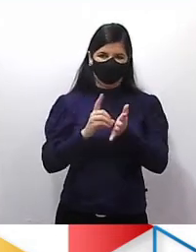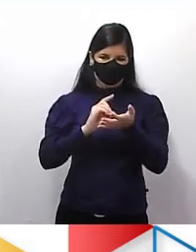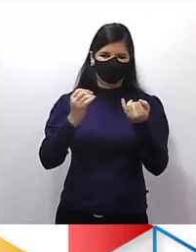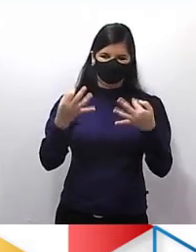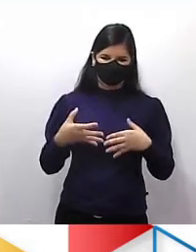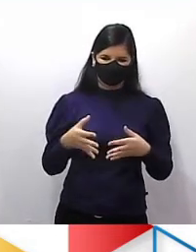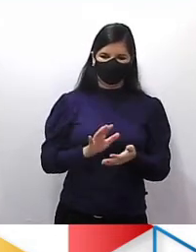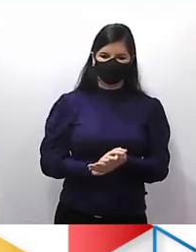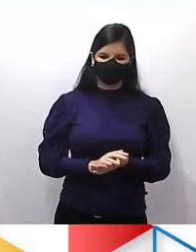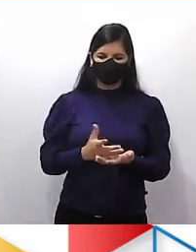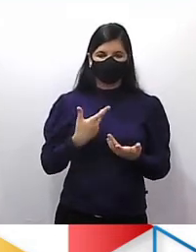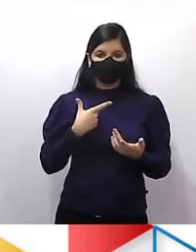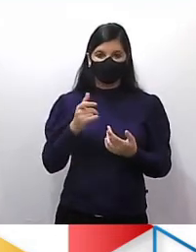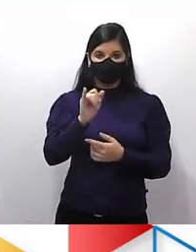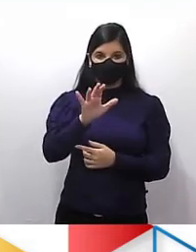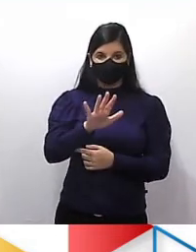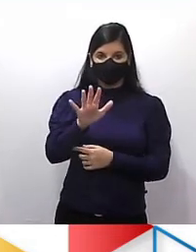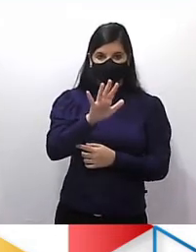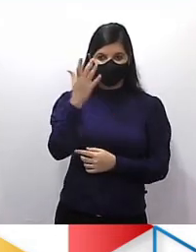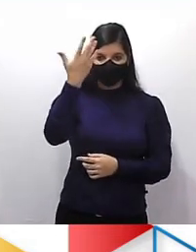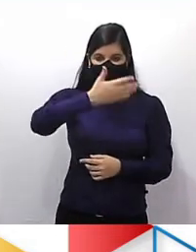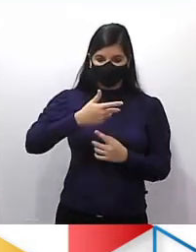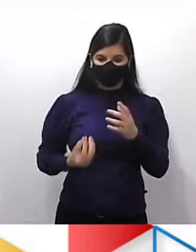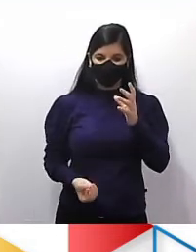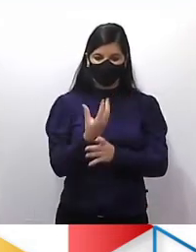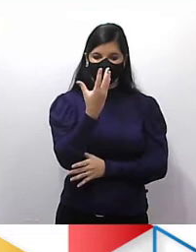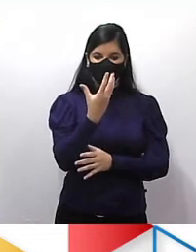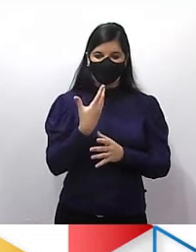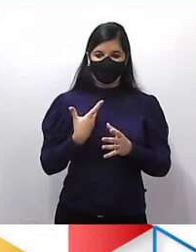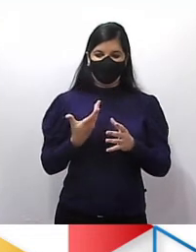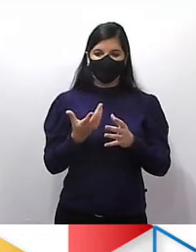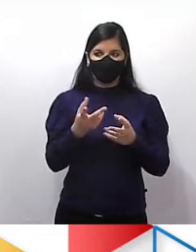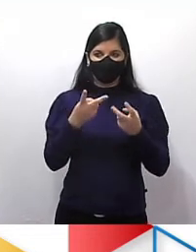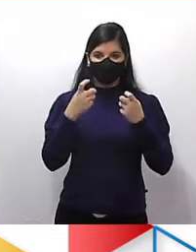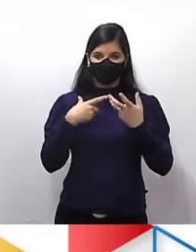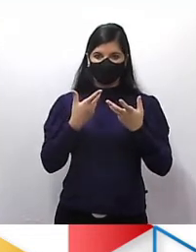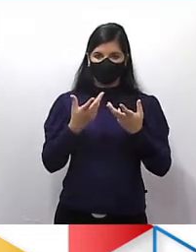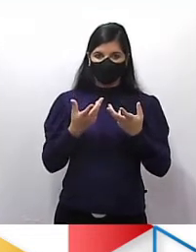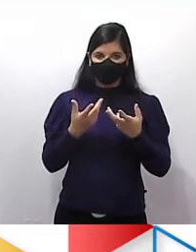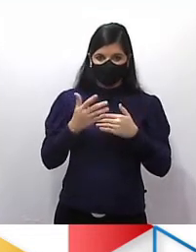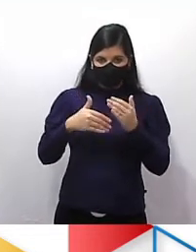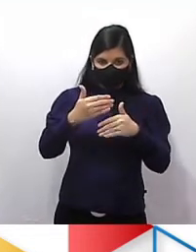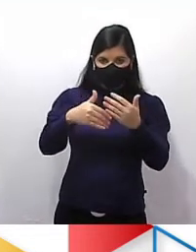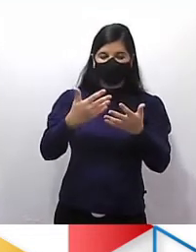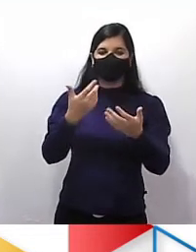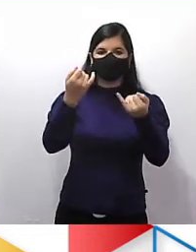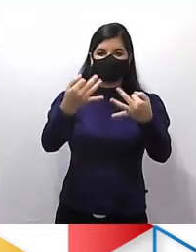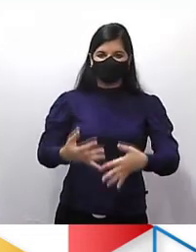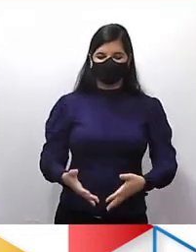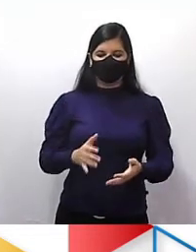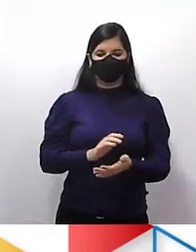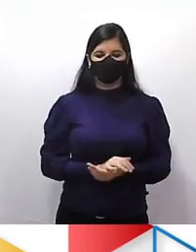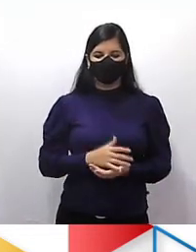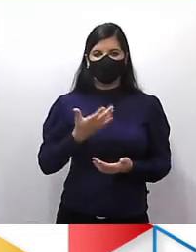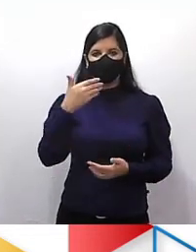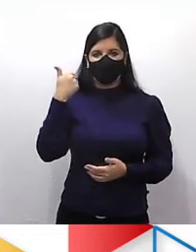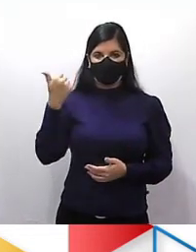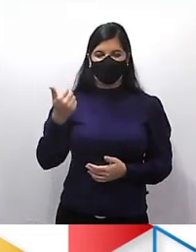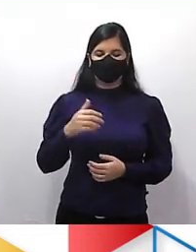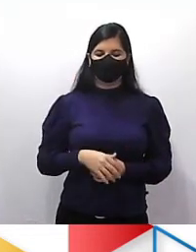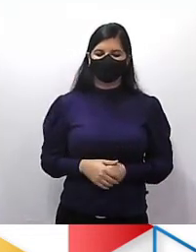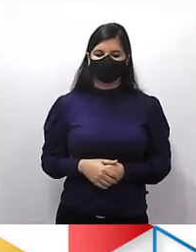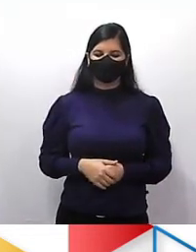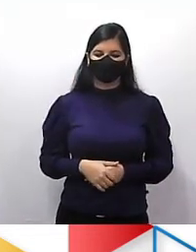Então, eu vou trazer algumas ilustrações para a gente criar as noções e em seguida vou explicar para vocês melhor a